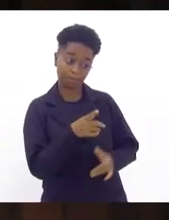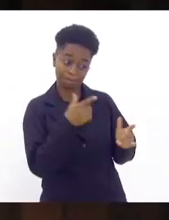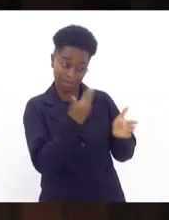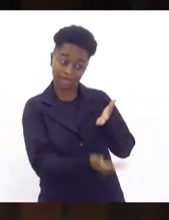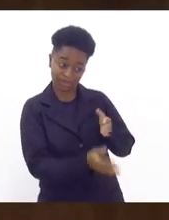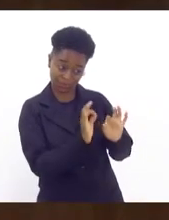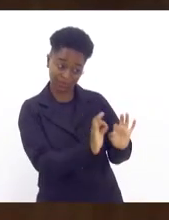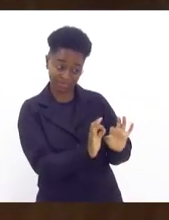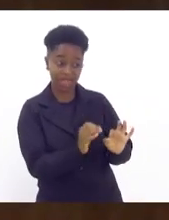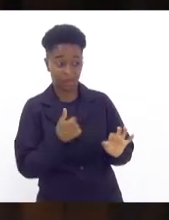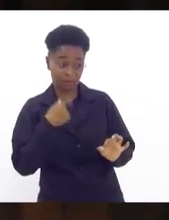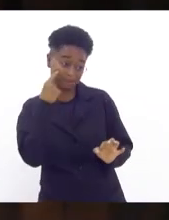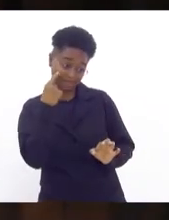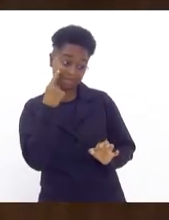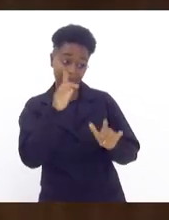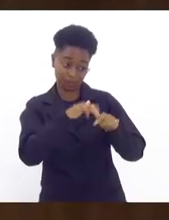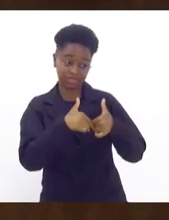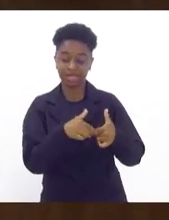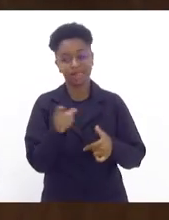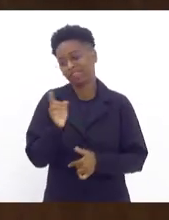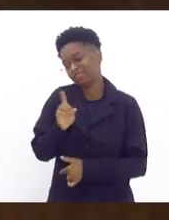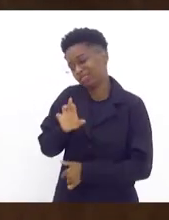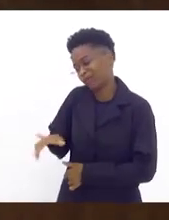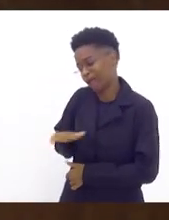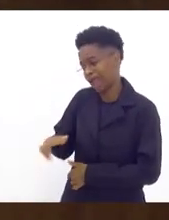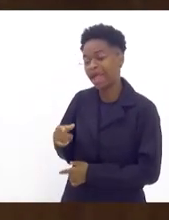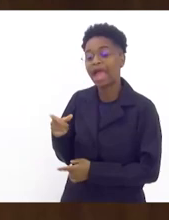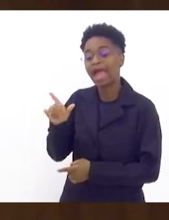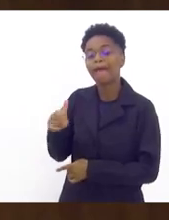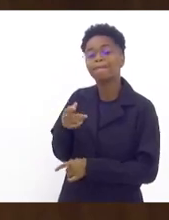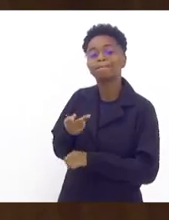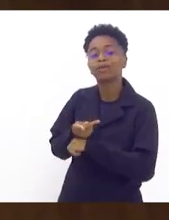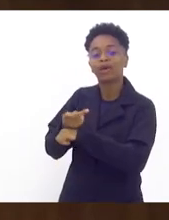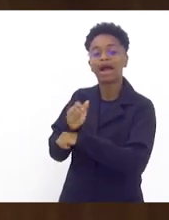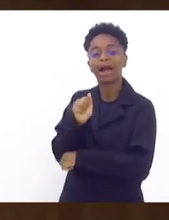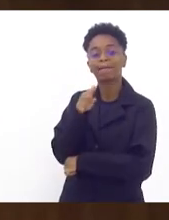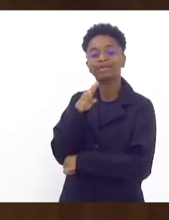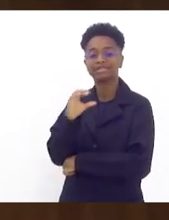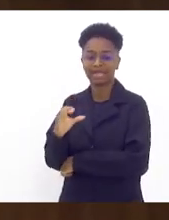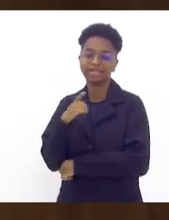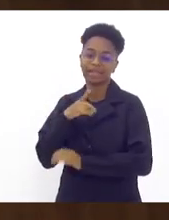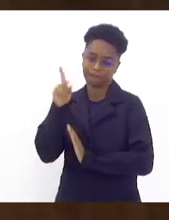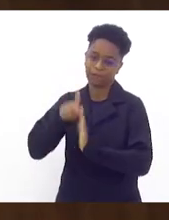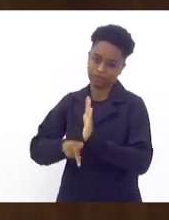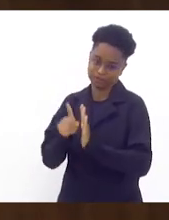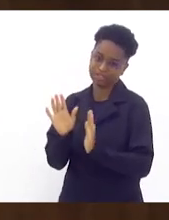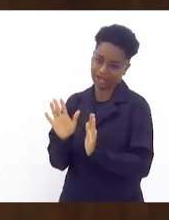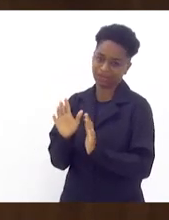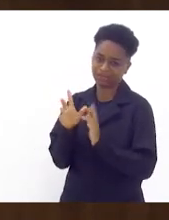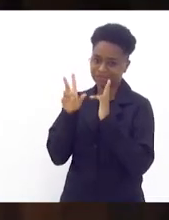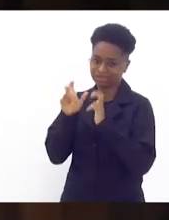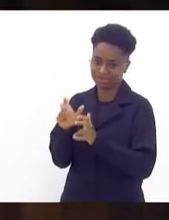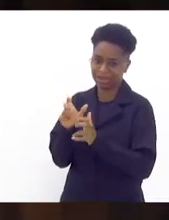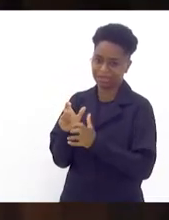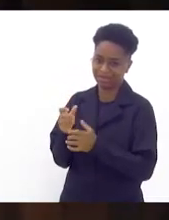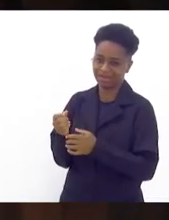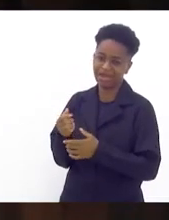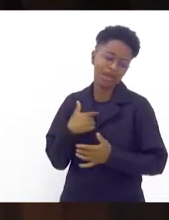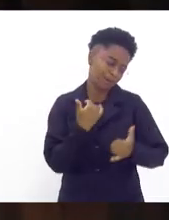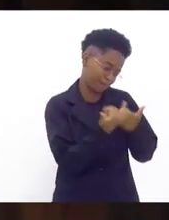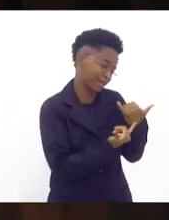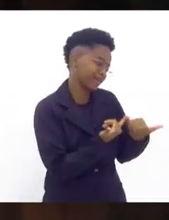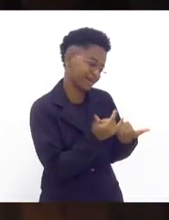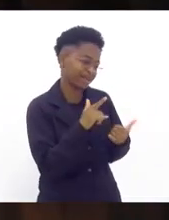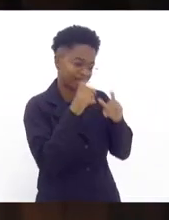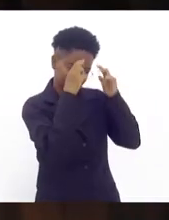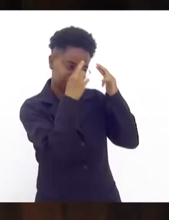com certeza. Ela se zoada aqui no placar. Né? Não foi, não foi. Ela está procurando o ABC, está lá fazendo projeto de alfabetização. Eu estou brincando. Aí ela, com todo